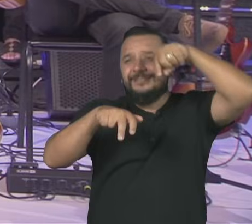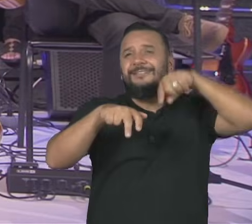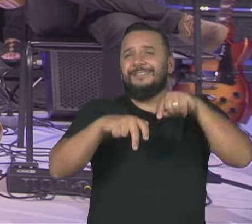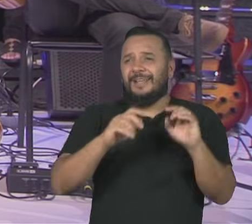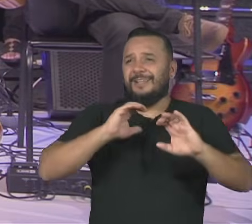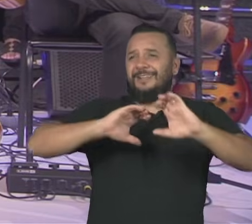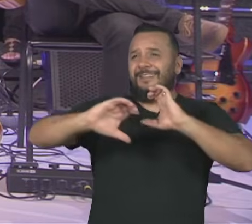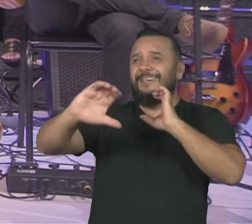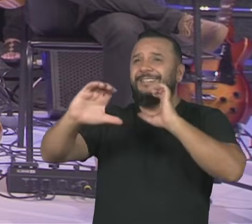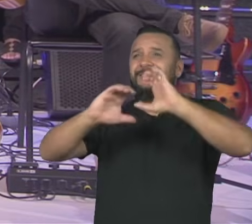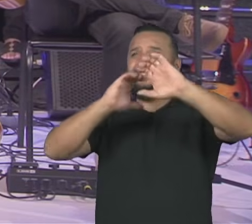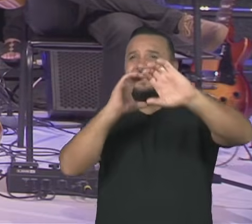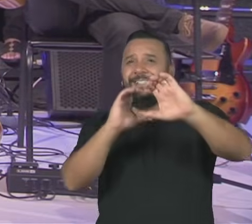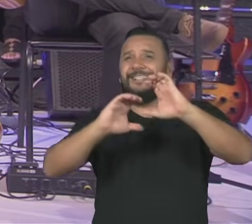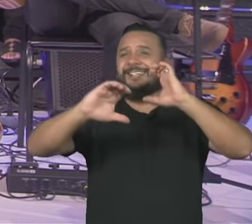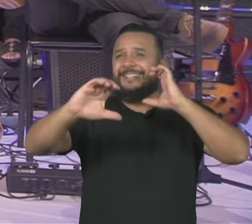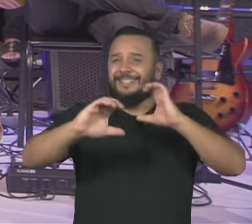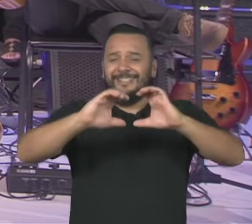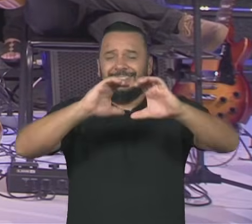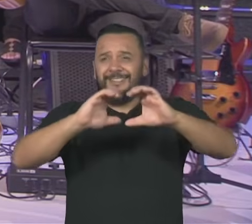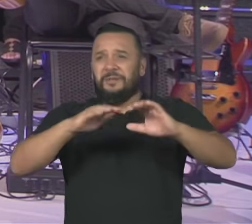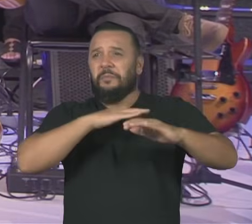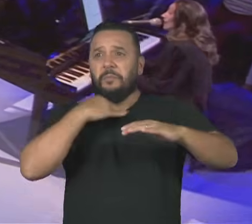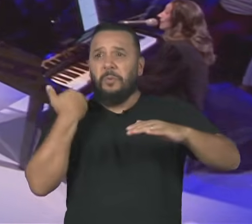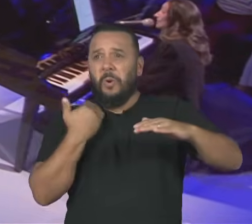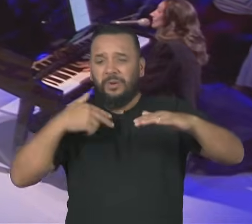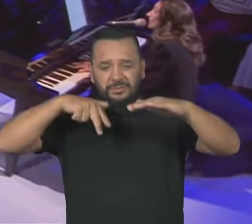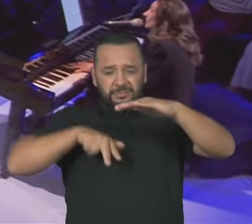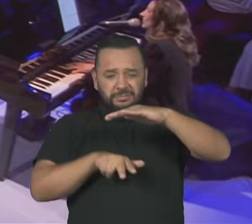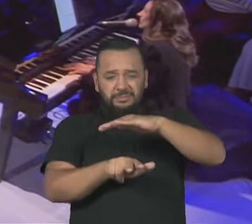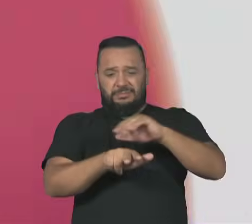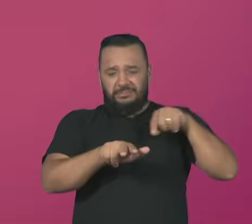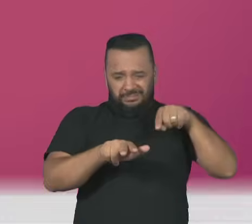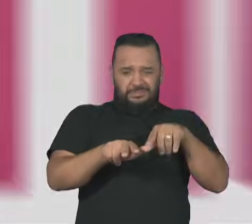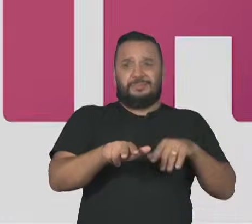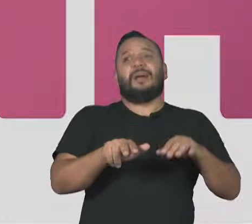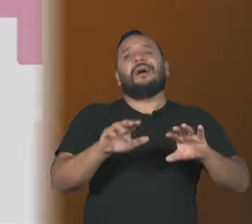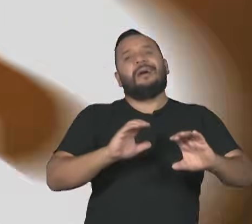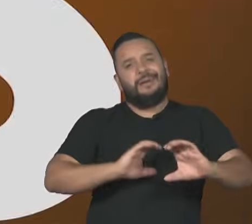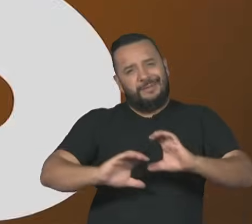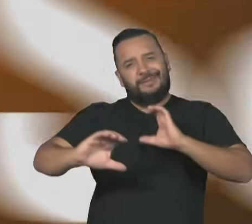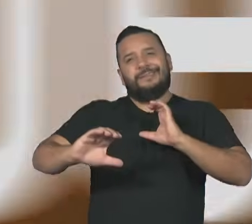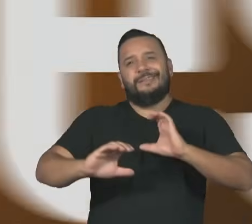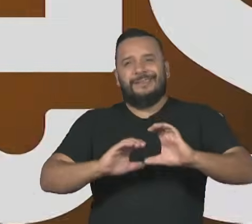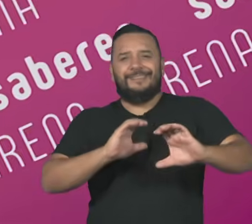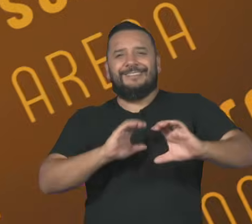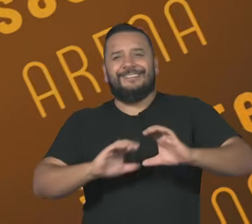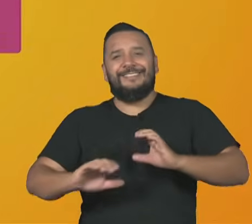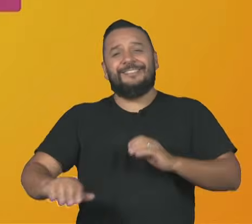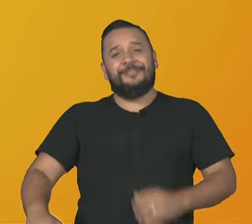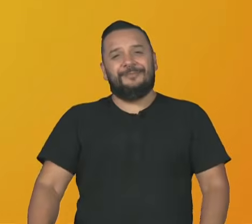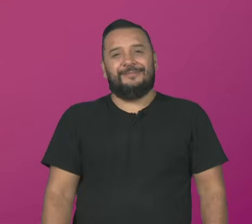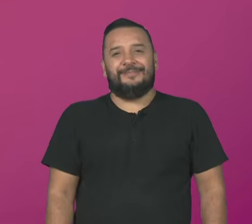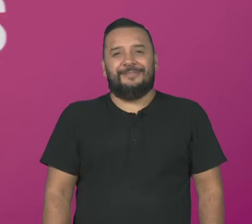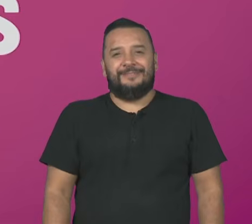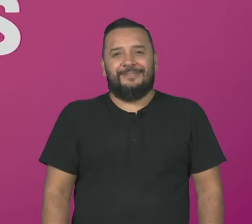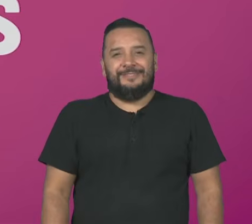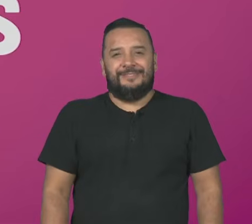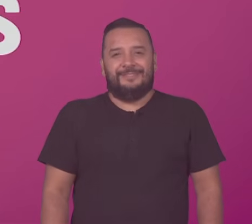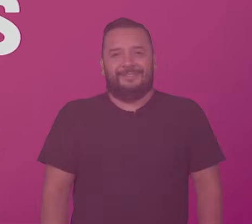Cantando, por baixo da terra, cantando, na boca do povo,